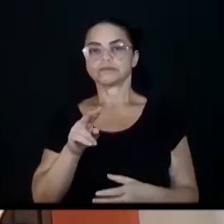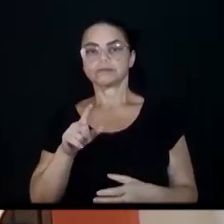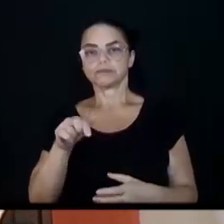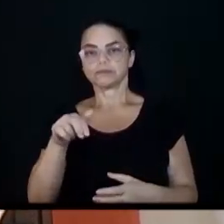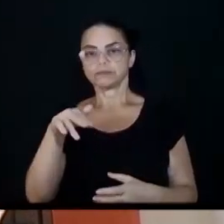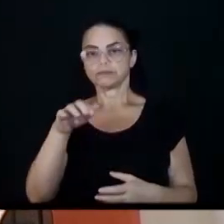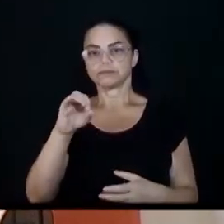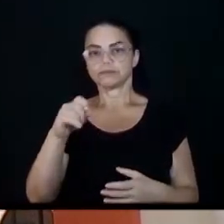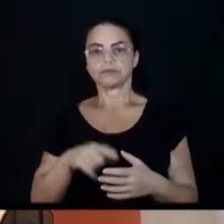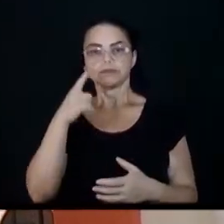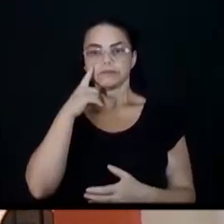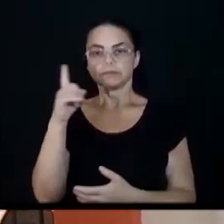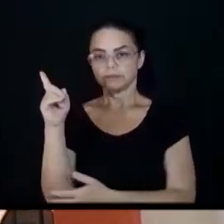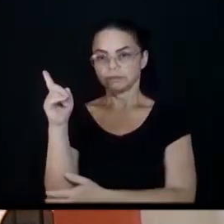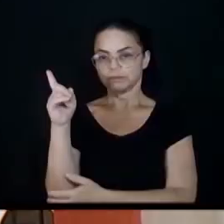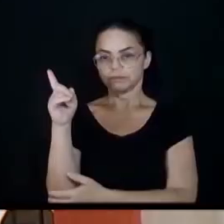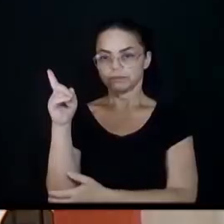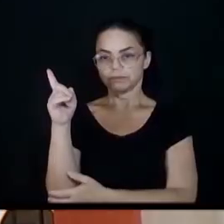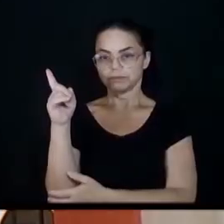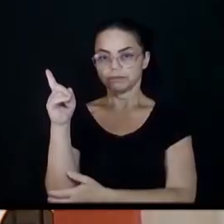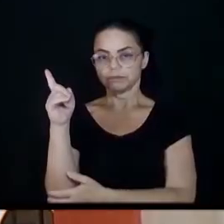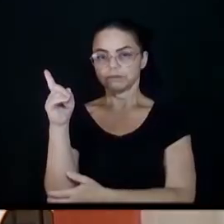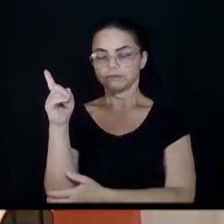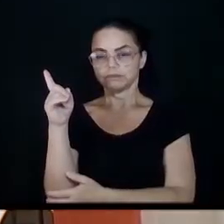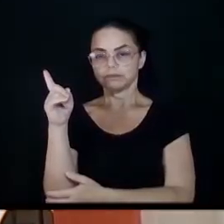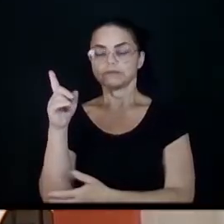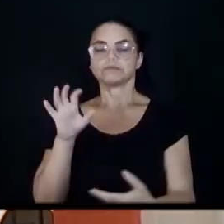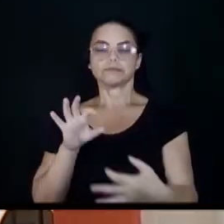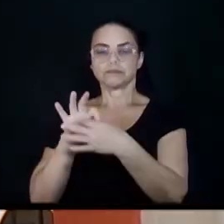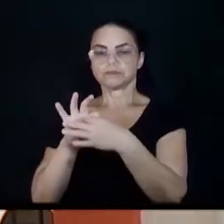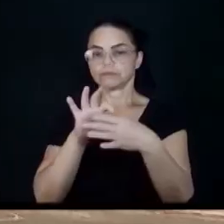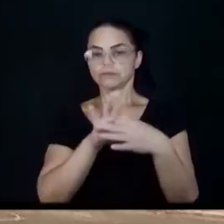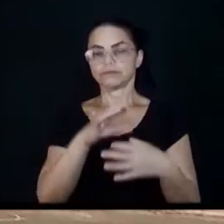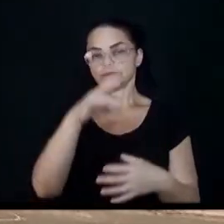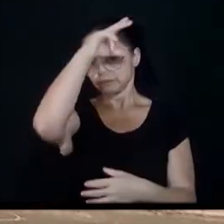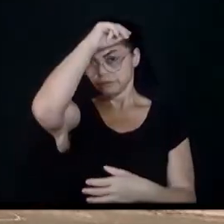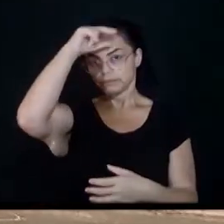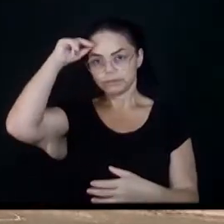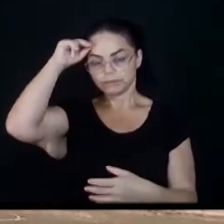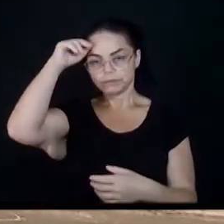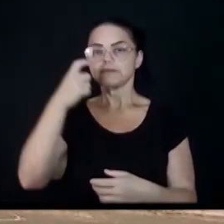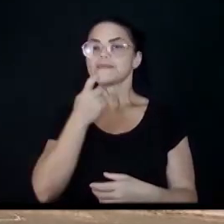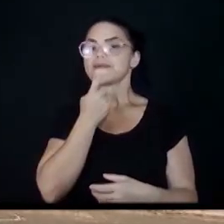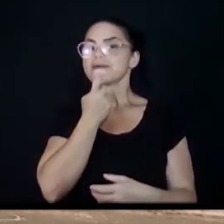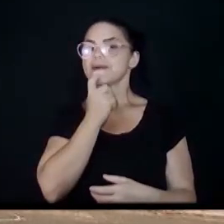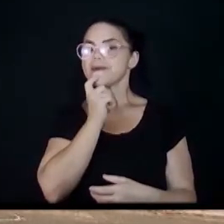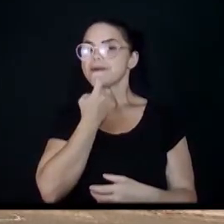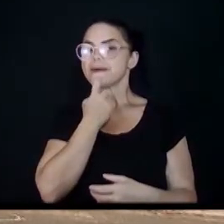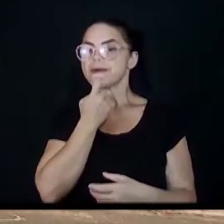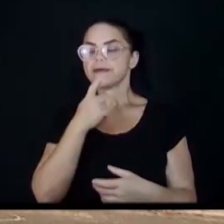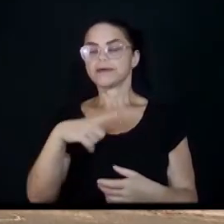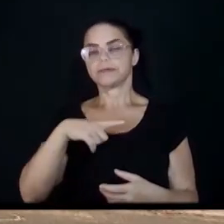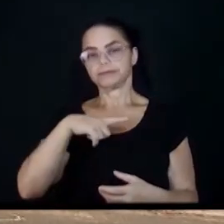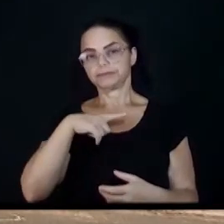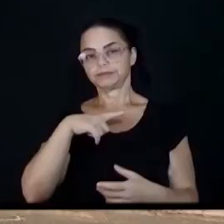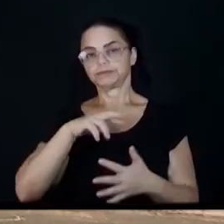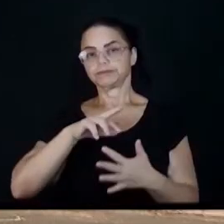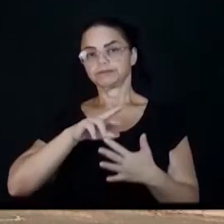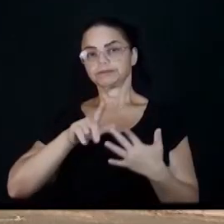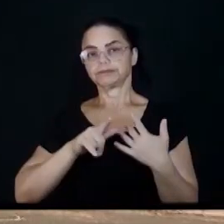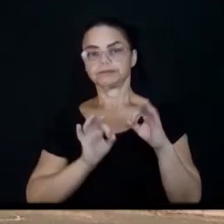mas a gente também tem vinculações, como Prefeitura Municipal de Campinas, também já tivemos muitos projetos com a